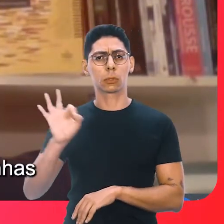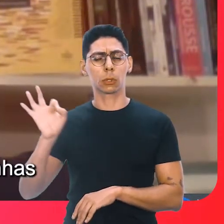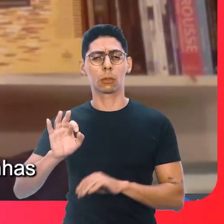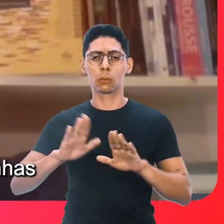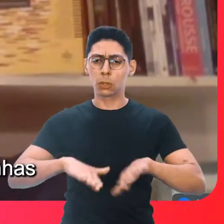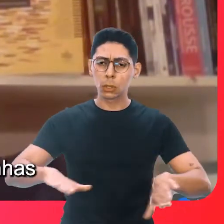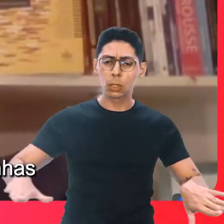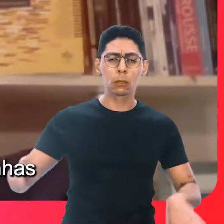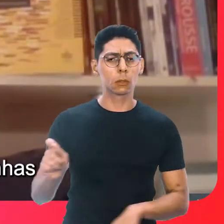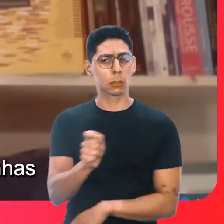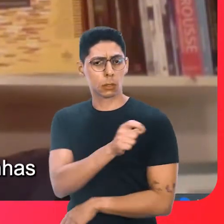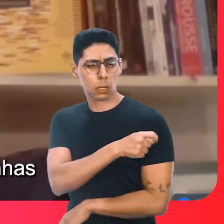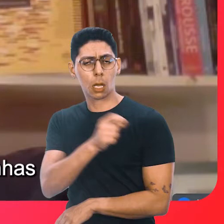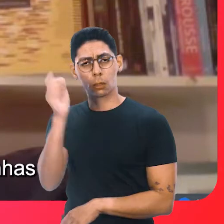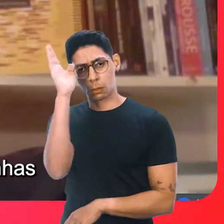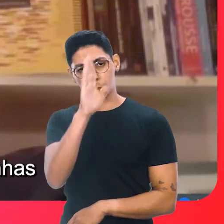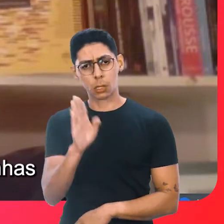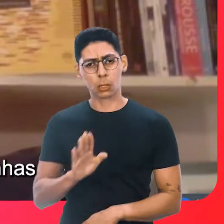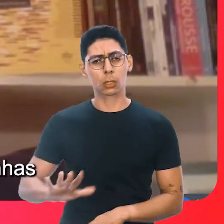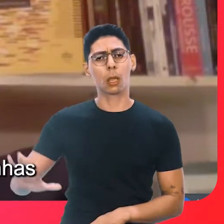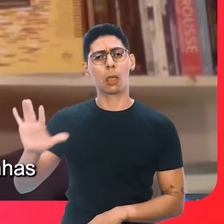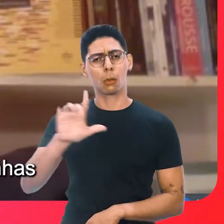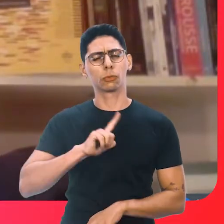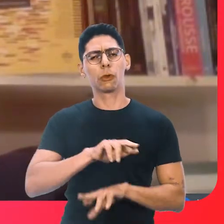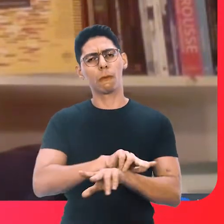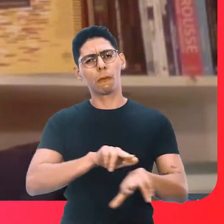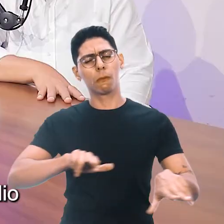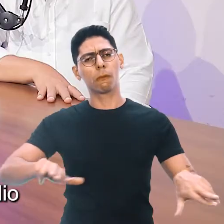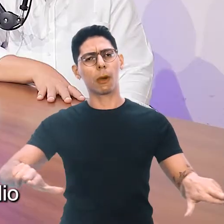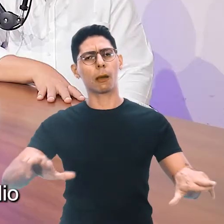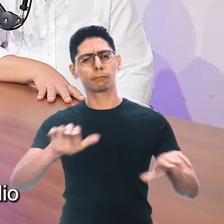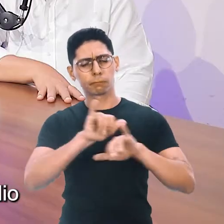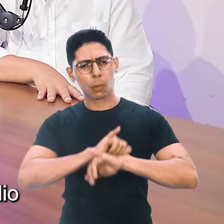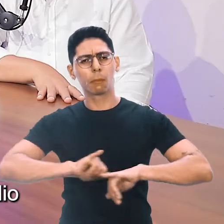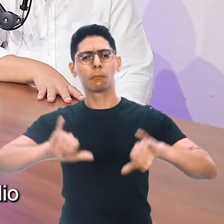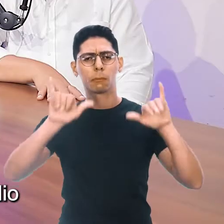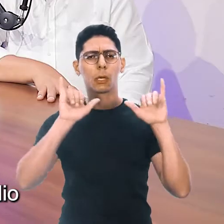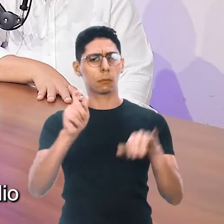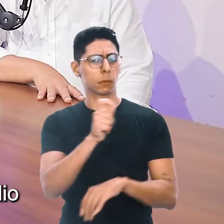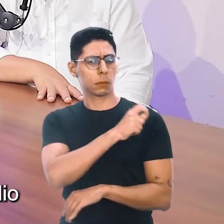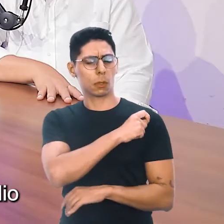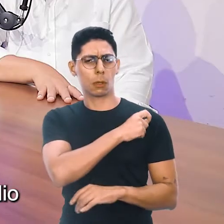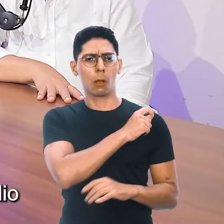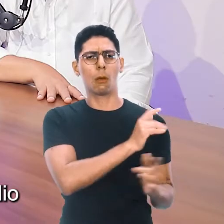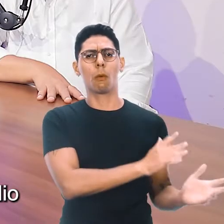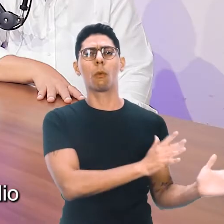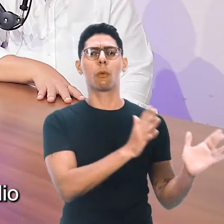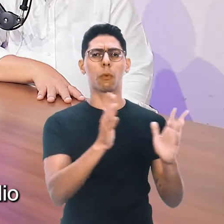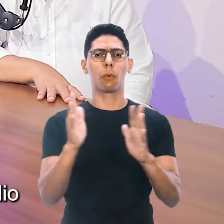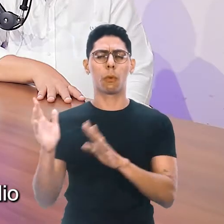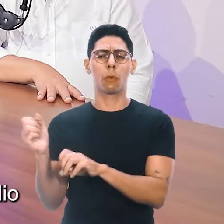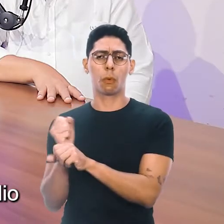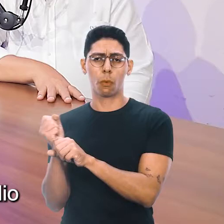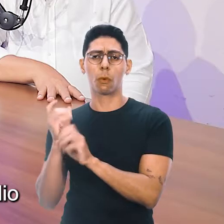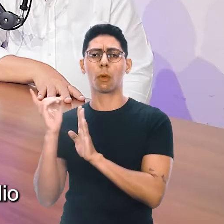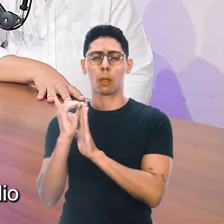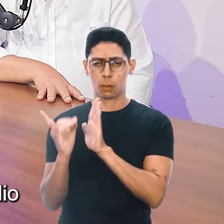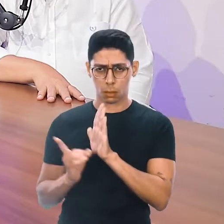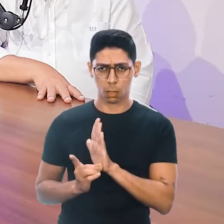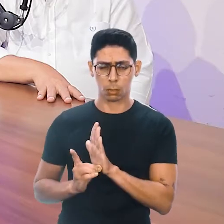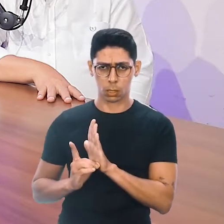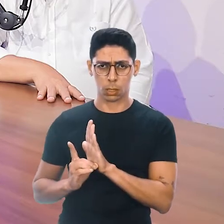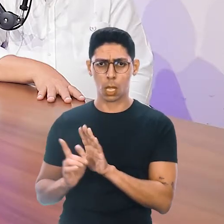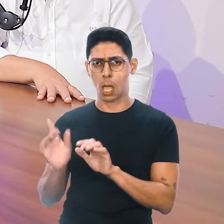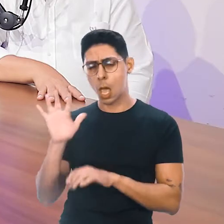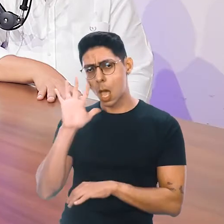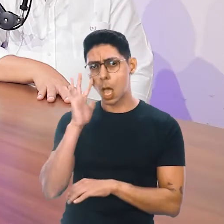Brasil, quando nós tínhamos as grandes campanhas de vacinação contra a polio durante anos e anos, durante décadas, que fez com que a